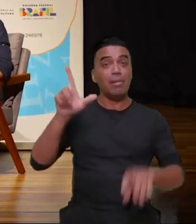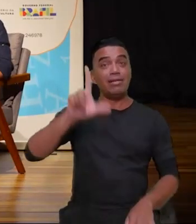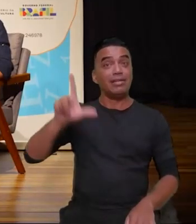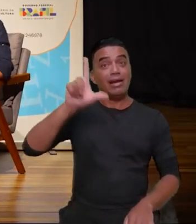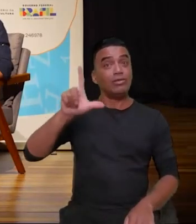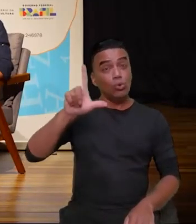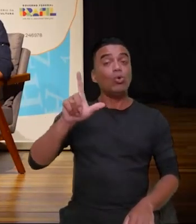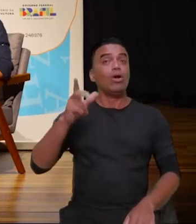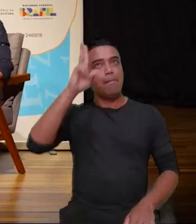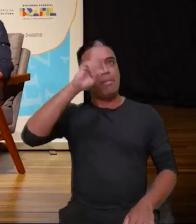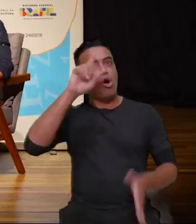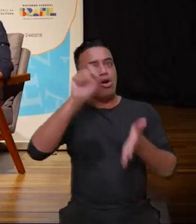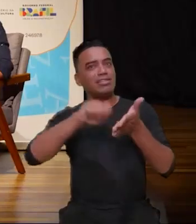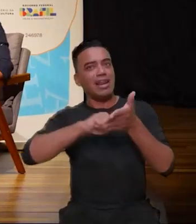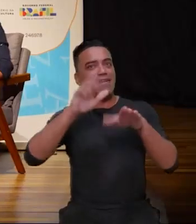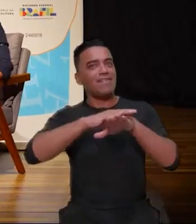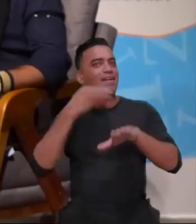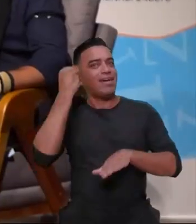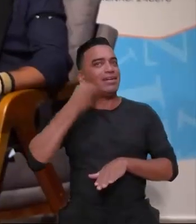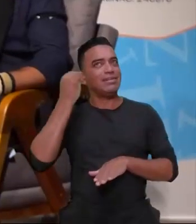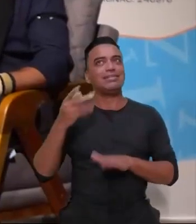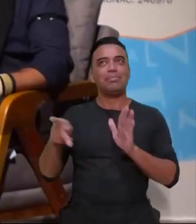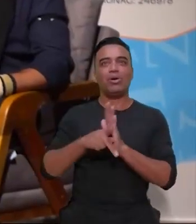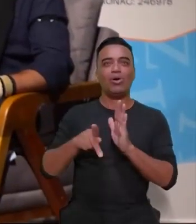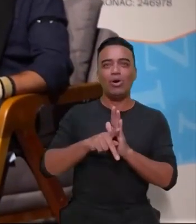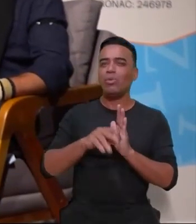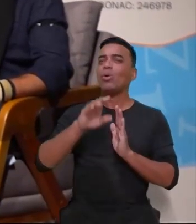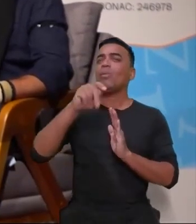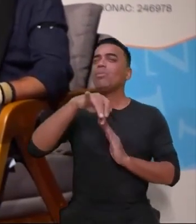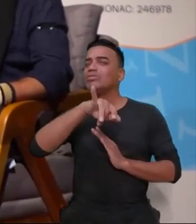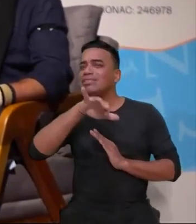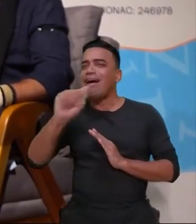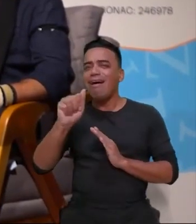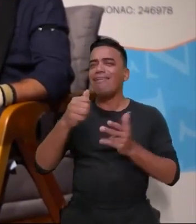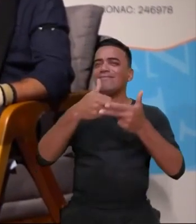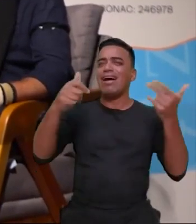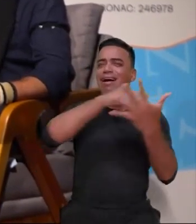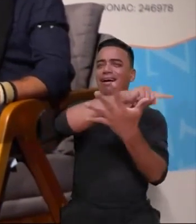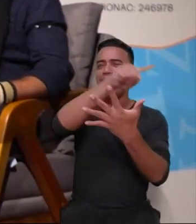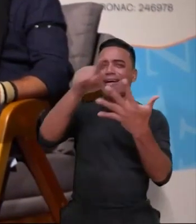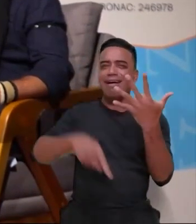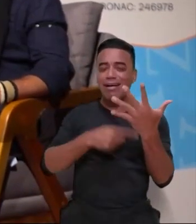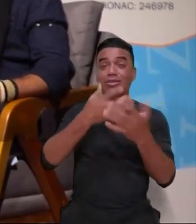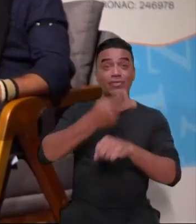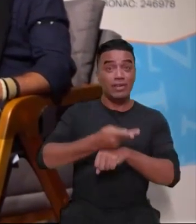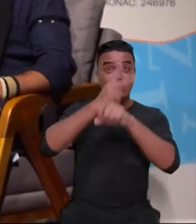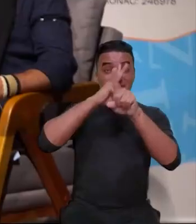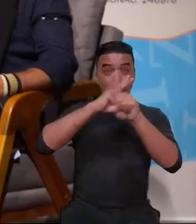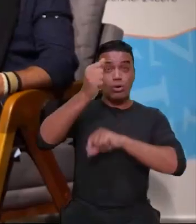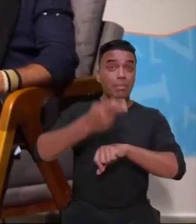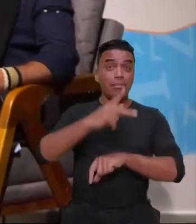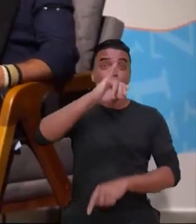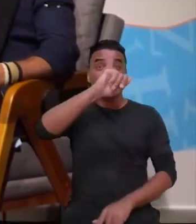no alto da cabeça em um coque. Possui barba de mesmo tom. Ele traja camiseta de botões de mangas compridas azul escuro e calça de tom